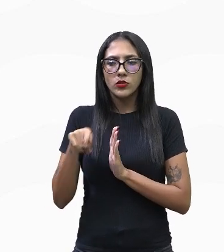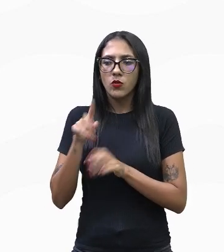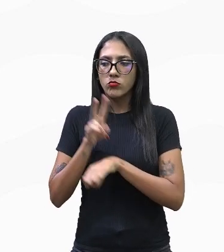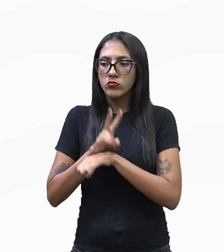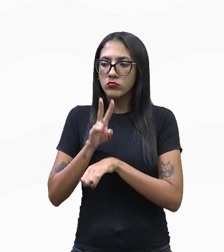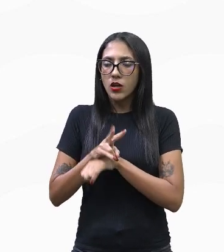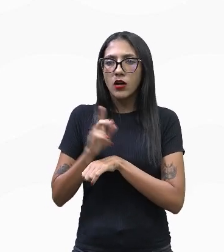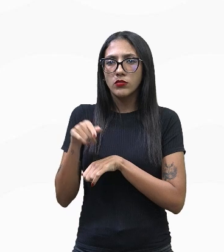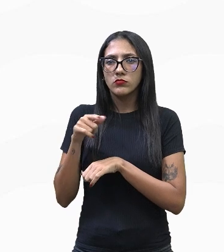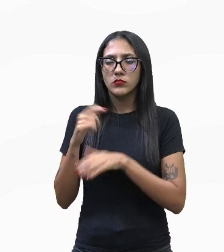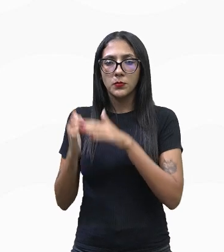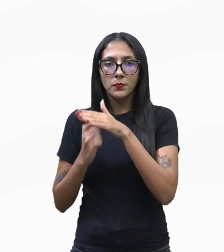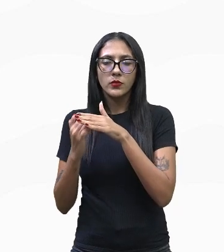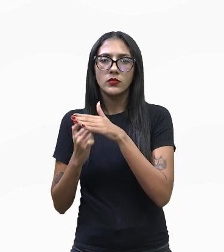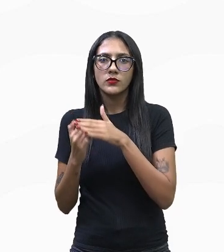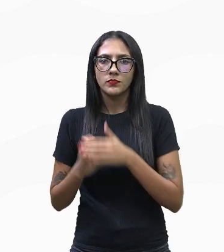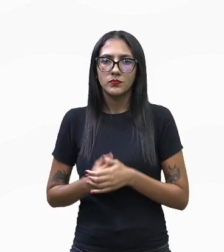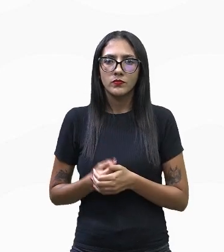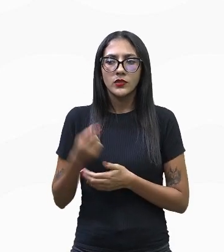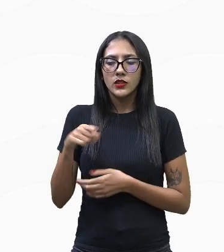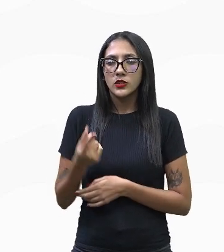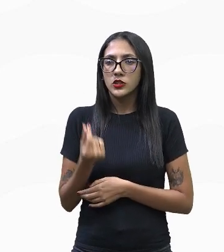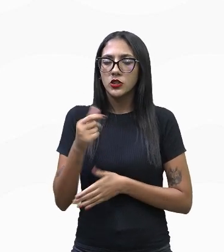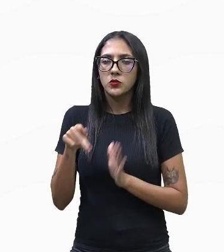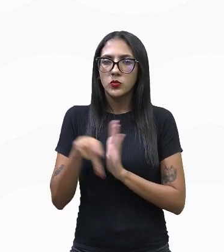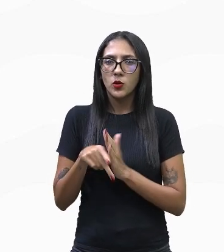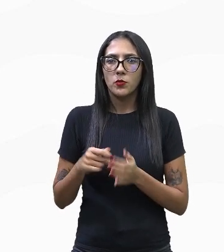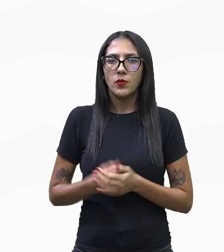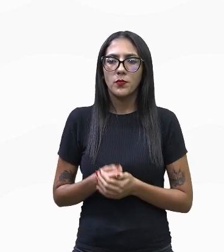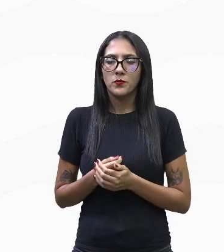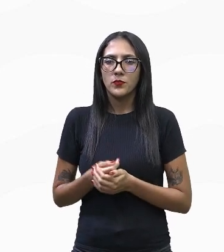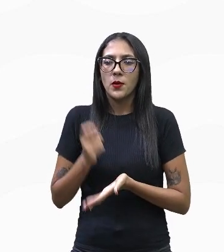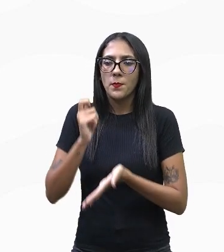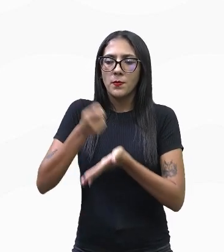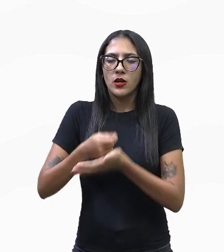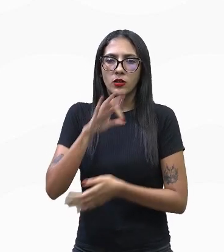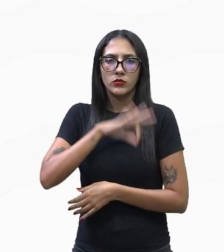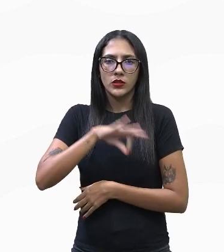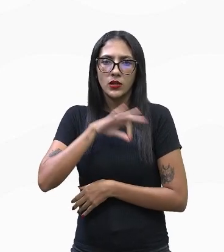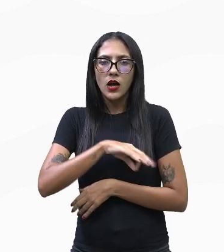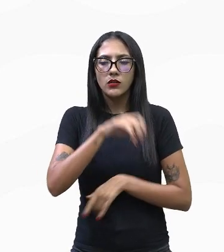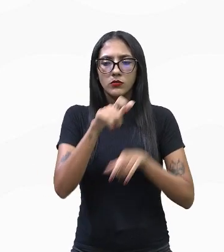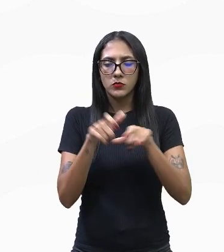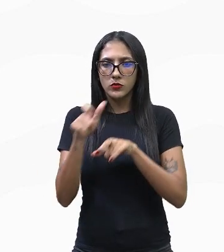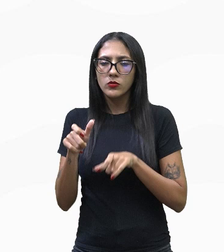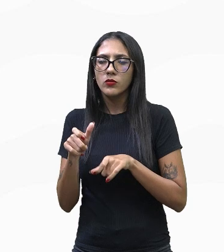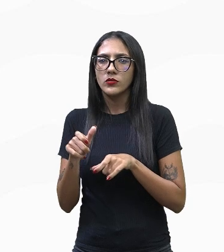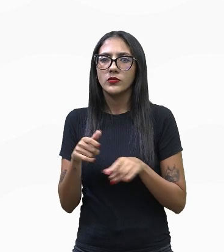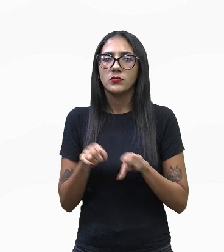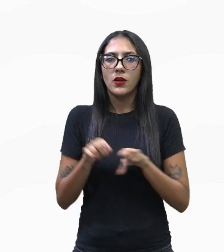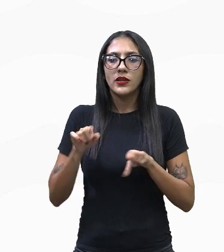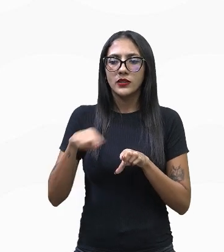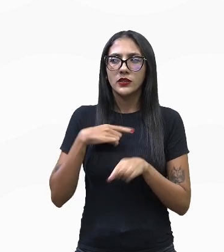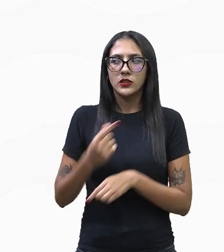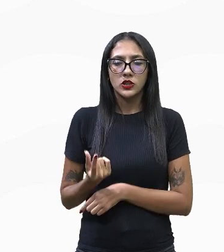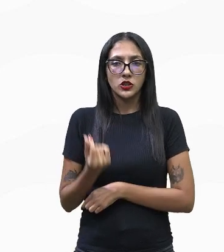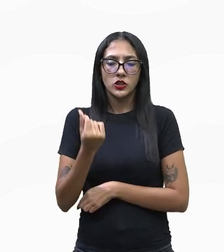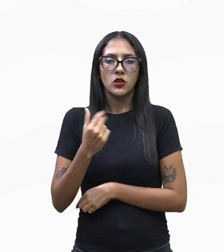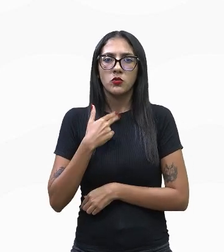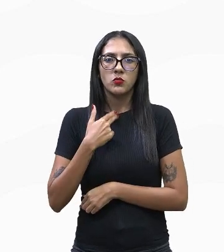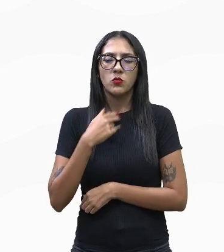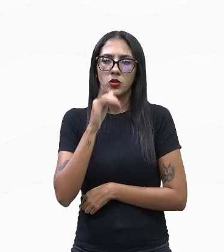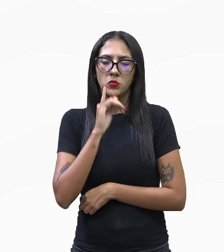de pé. É com ele que você vai pagar salários, despesas operacionais, e é um dinheiro que ele não pode sair do caixa,